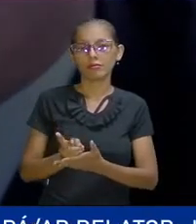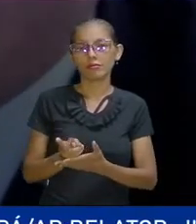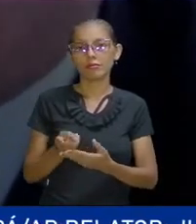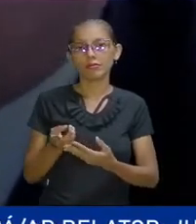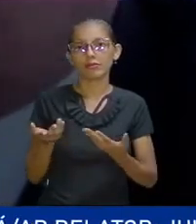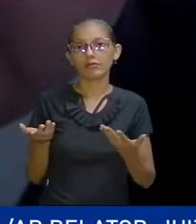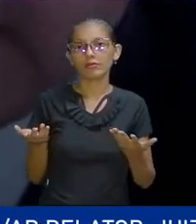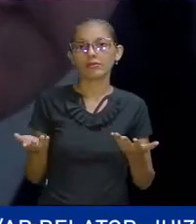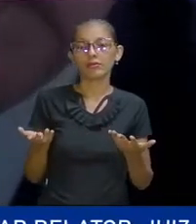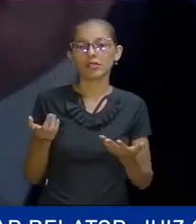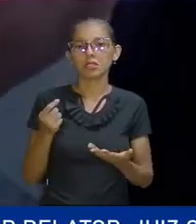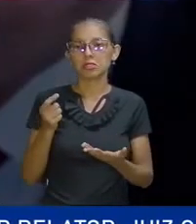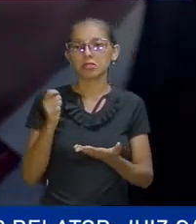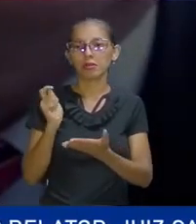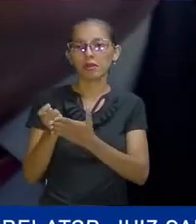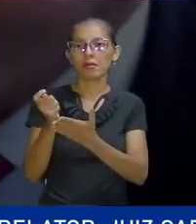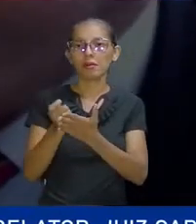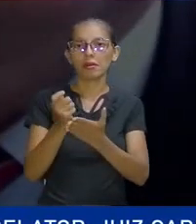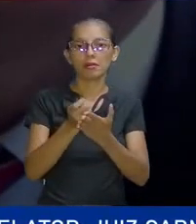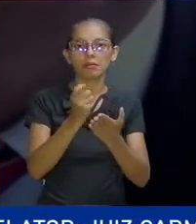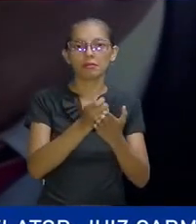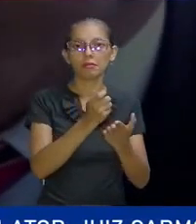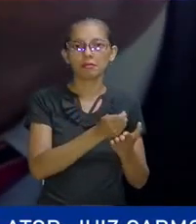essas verbas e esses